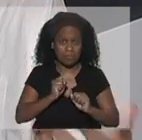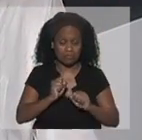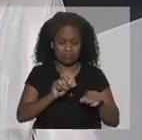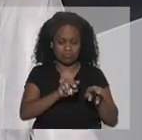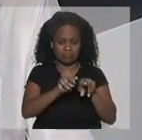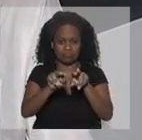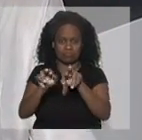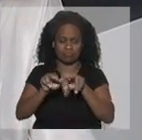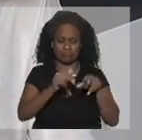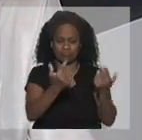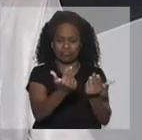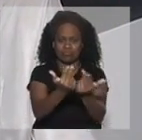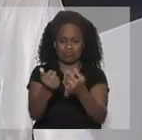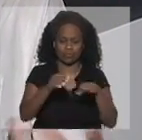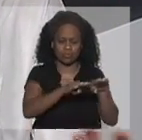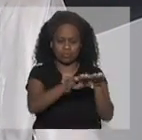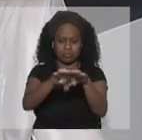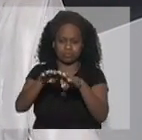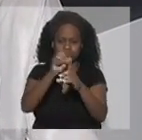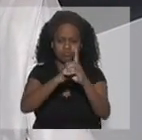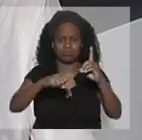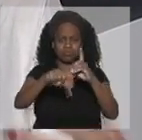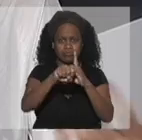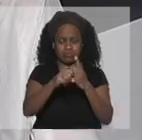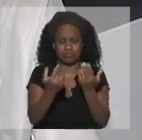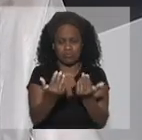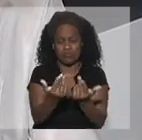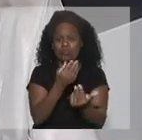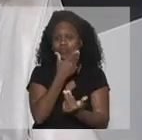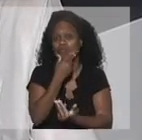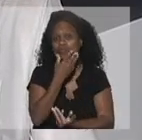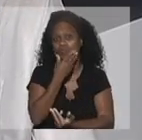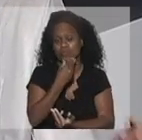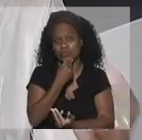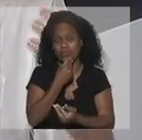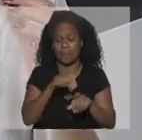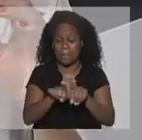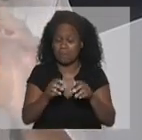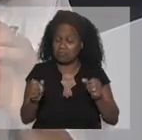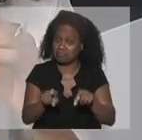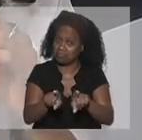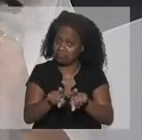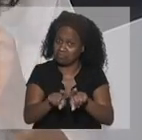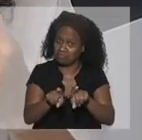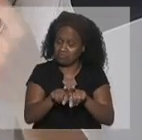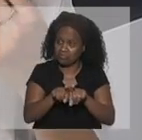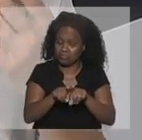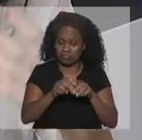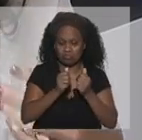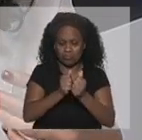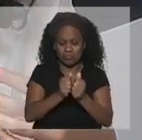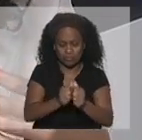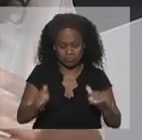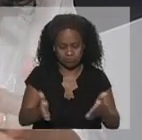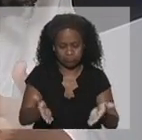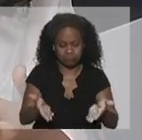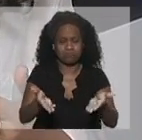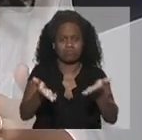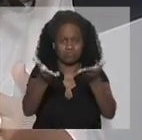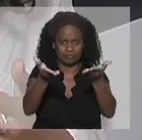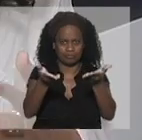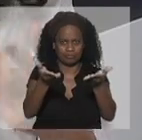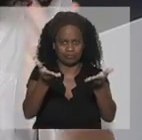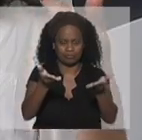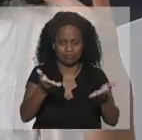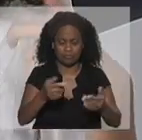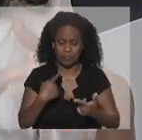estar em patamar igual na sociedade que os nossos amigos, nossos companheiros homens. Mas também acho que num sentido coletivo, de